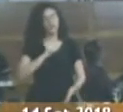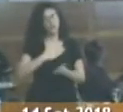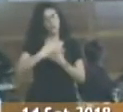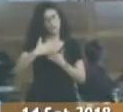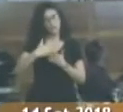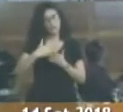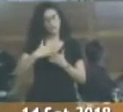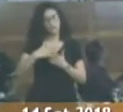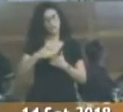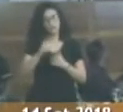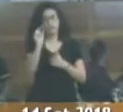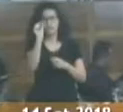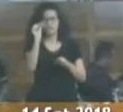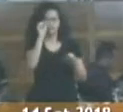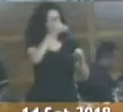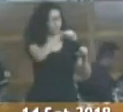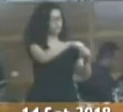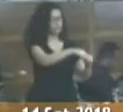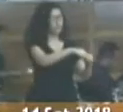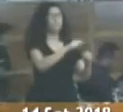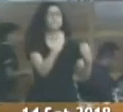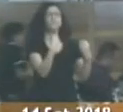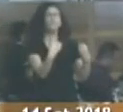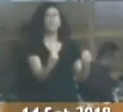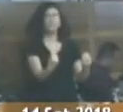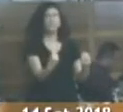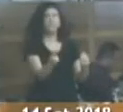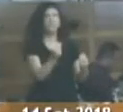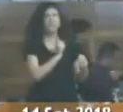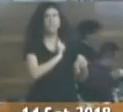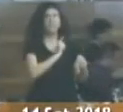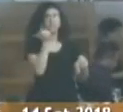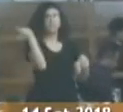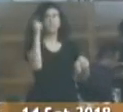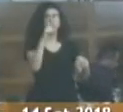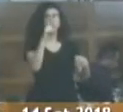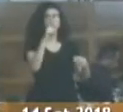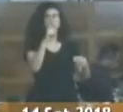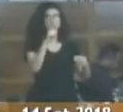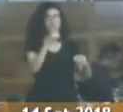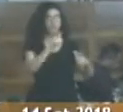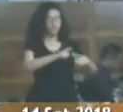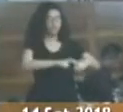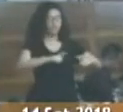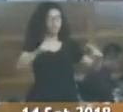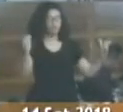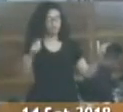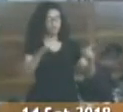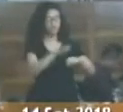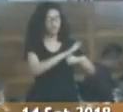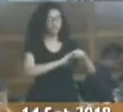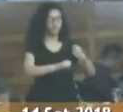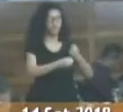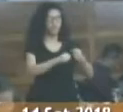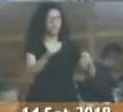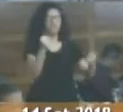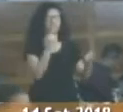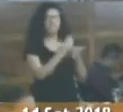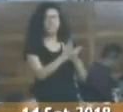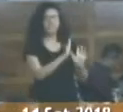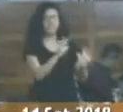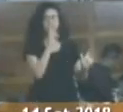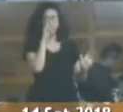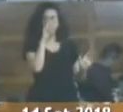sementes dessa vieira, com qual objetivo? Repovoar a Baía da Ilha Grande, e, com isso, acabar com essa